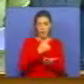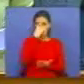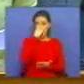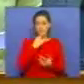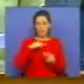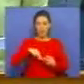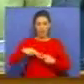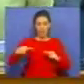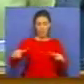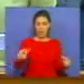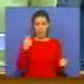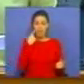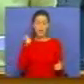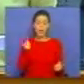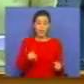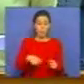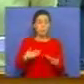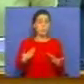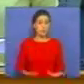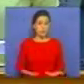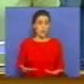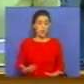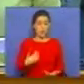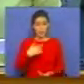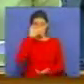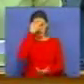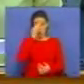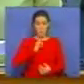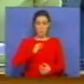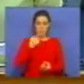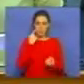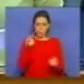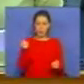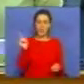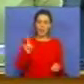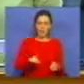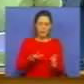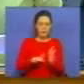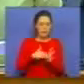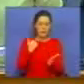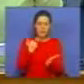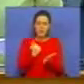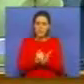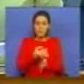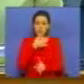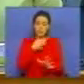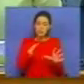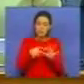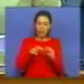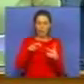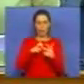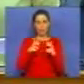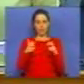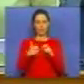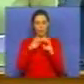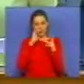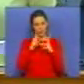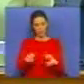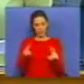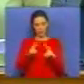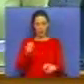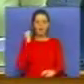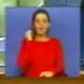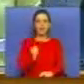de ADN, e repetimos-lo agora, porque entendemos que devemos repetir sempre que se trata do problema da